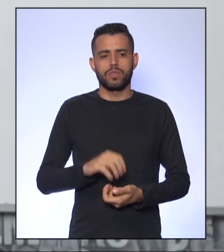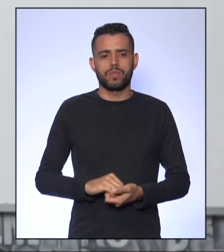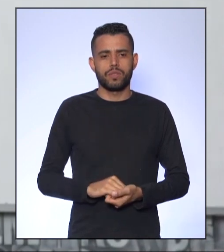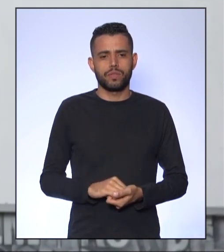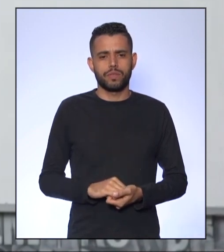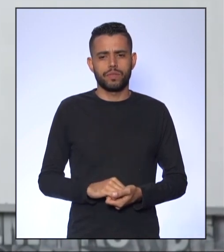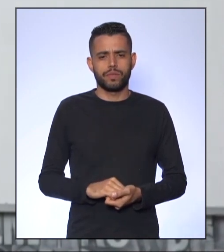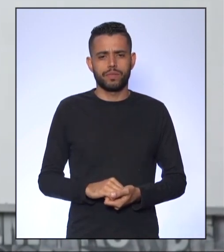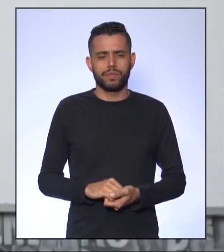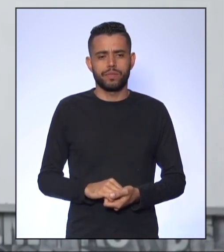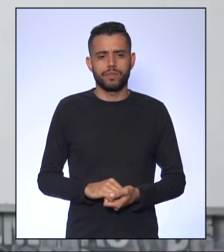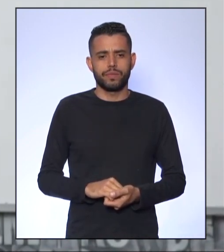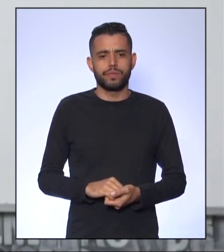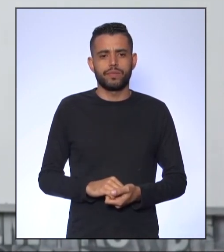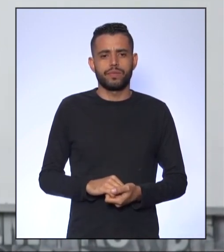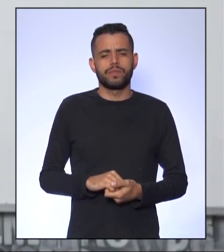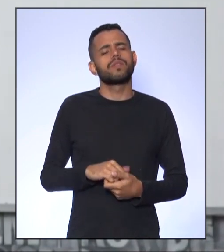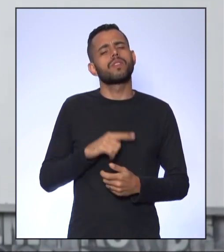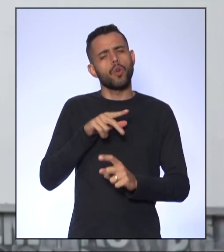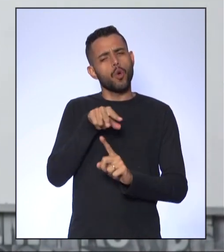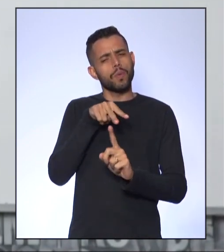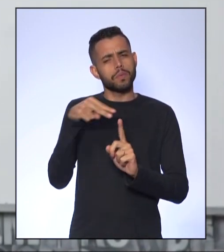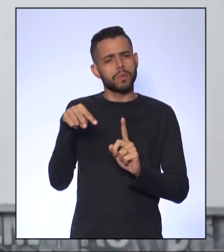em algumas perspectivas.